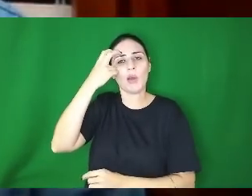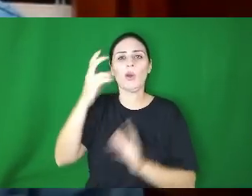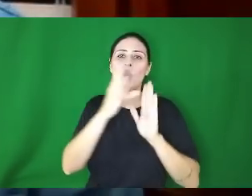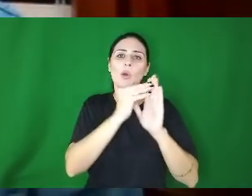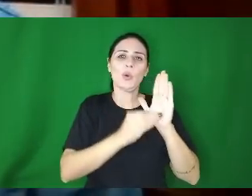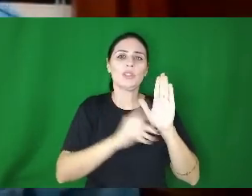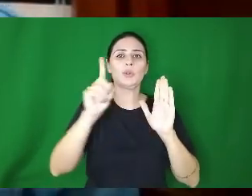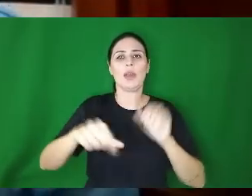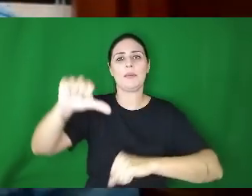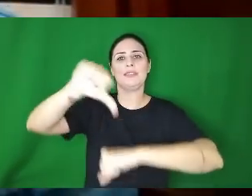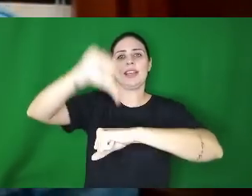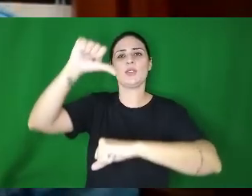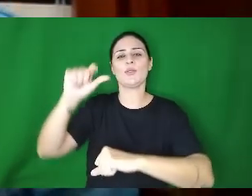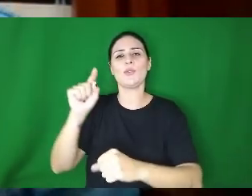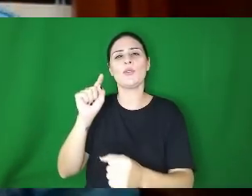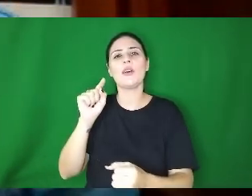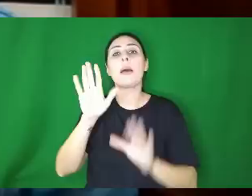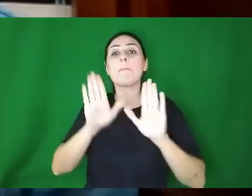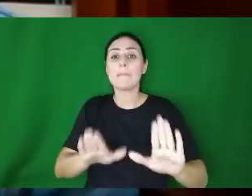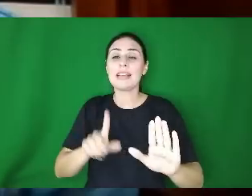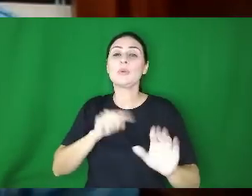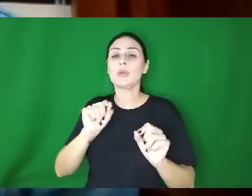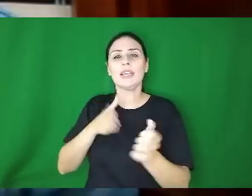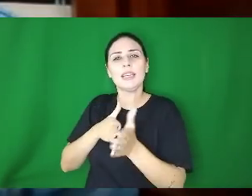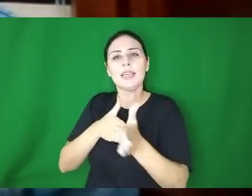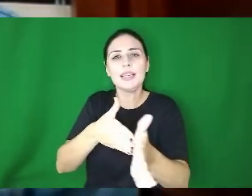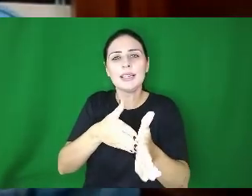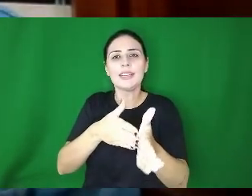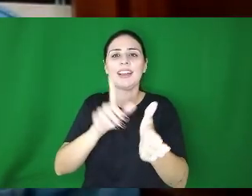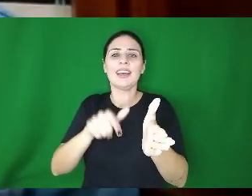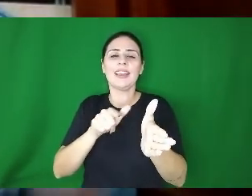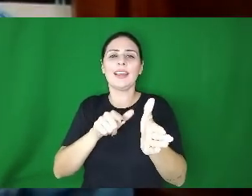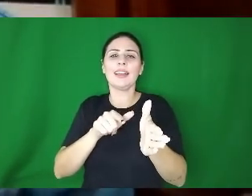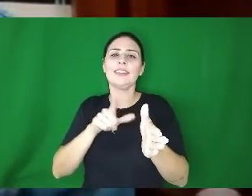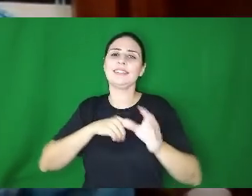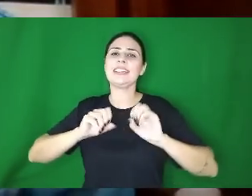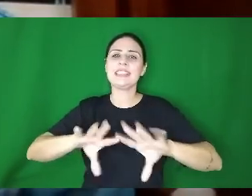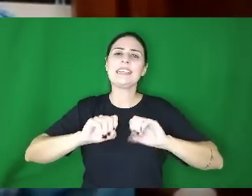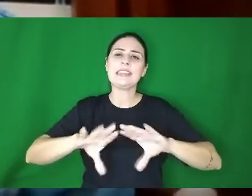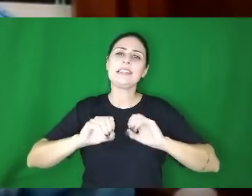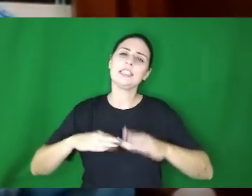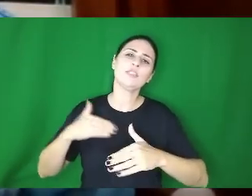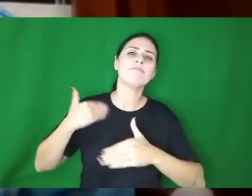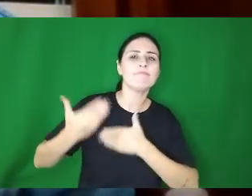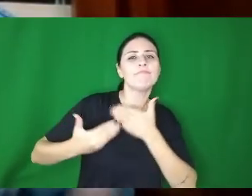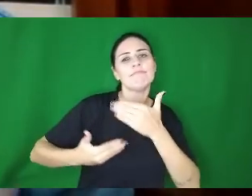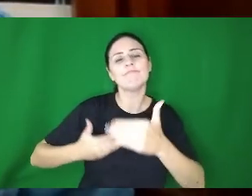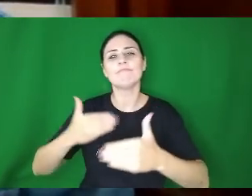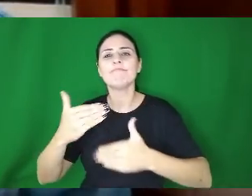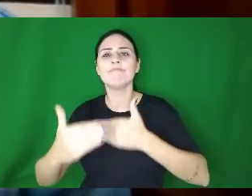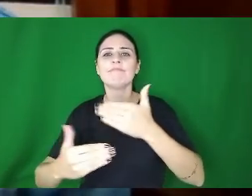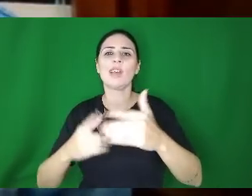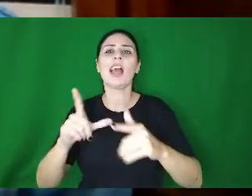conteúdo, é porque falta. Então, não adianta a gente preparar aula com todos esses conteúdos e dizer que nós estamos trabalhando dentro de uma pedagogia histórico-crítica, porque a gente contemplou